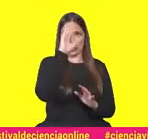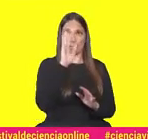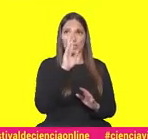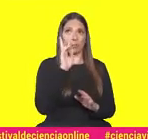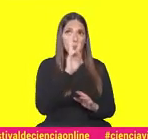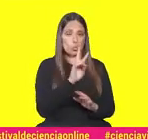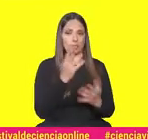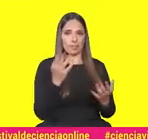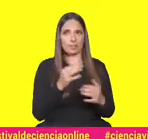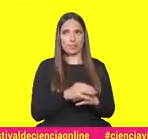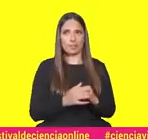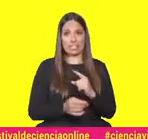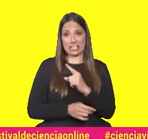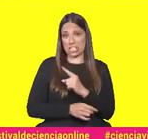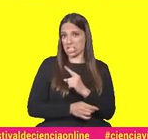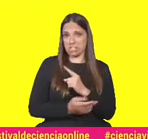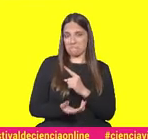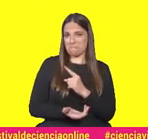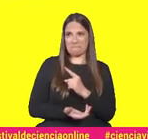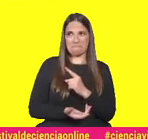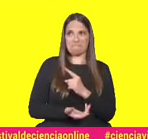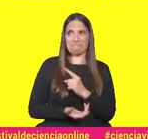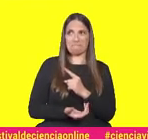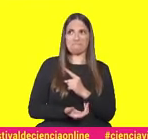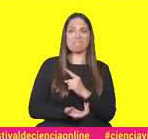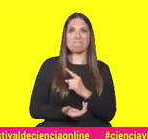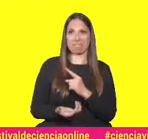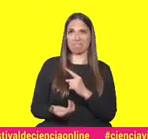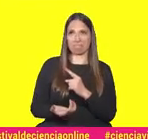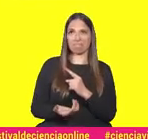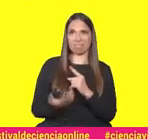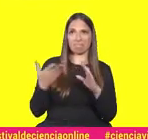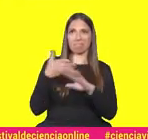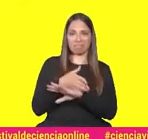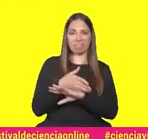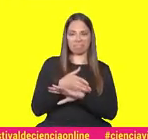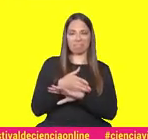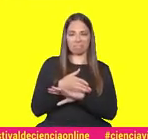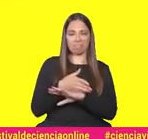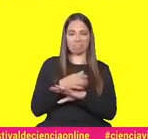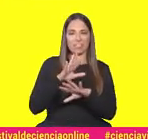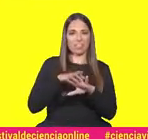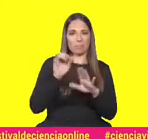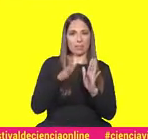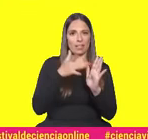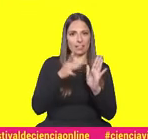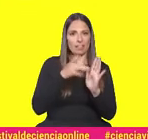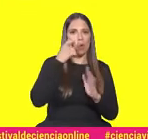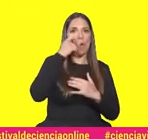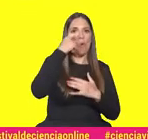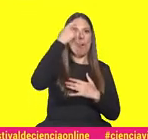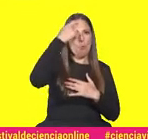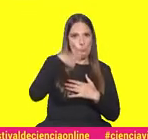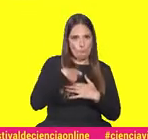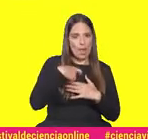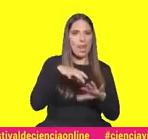talvez este livro, espera, a ver, livro, sim, perfeitamente. Talvez porque é um livro de anatomia humana,